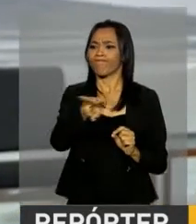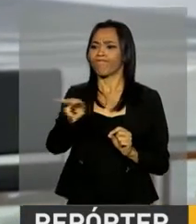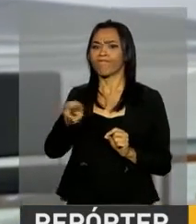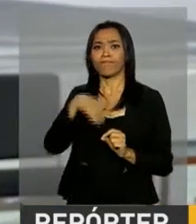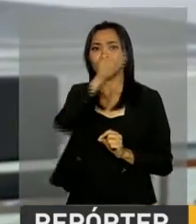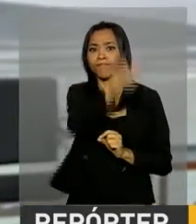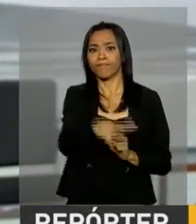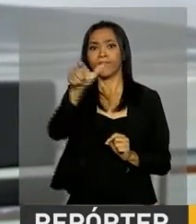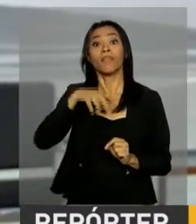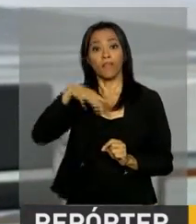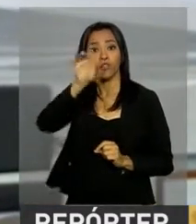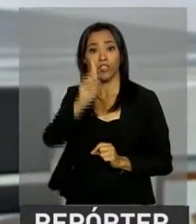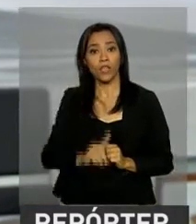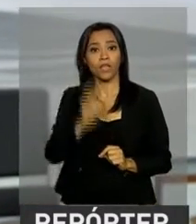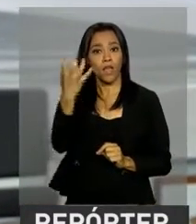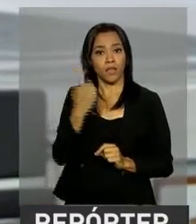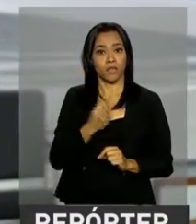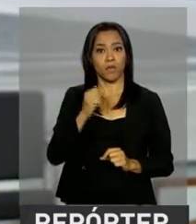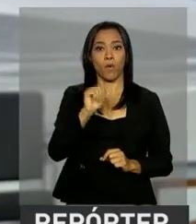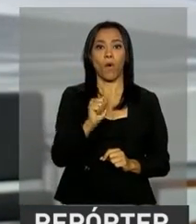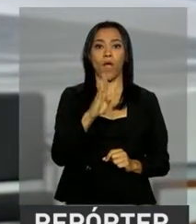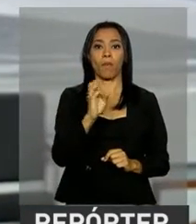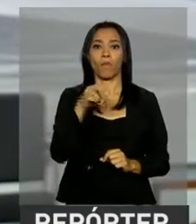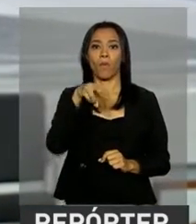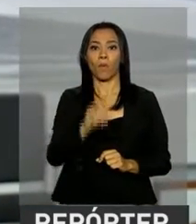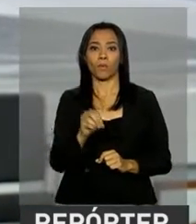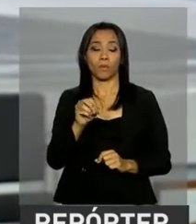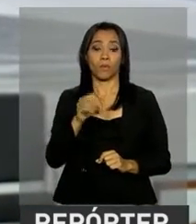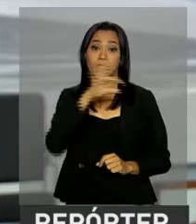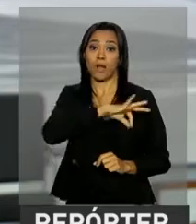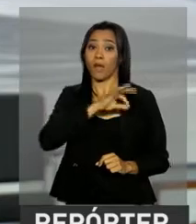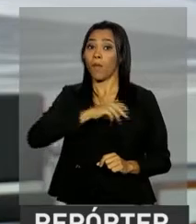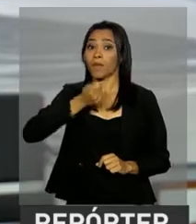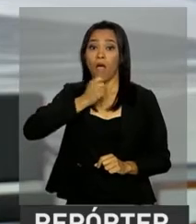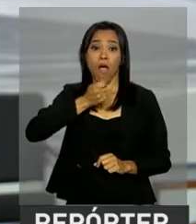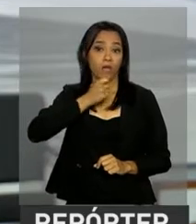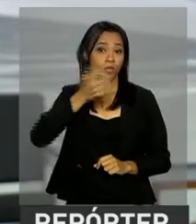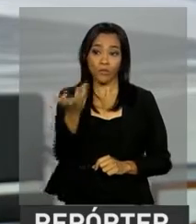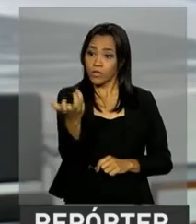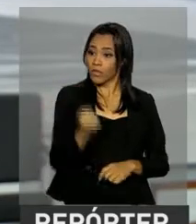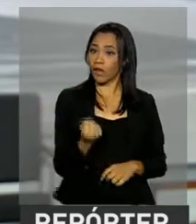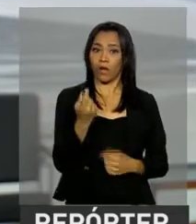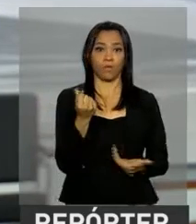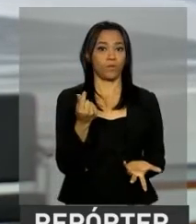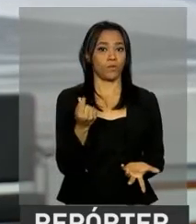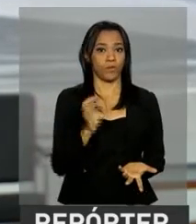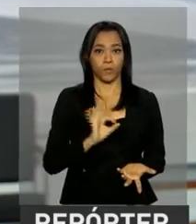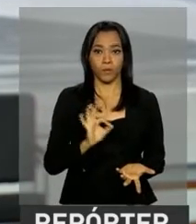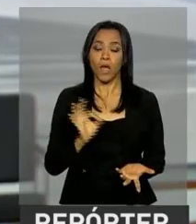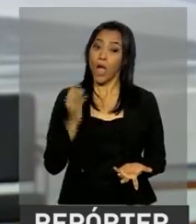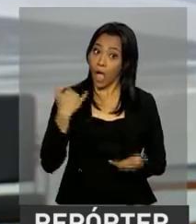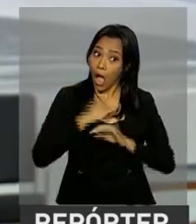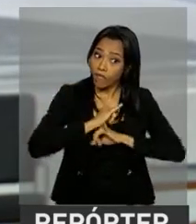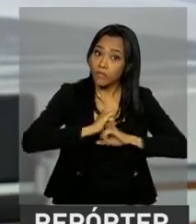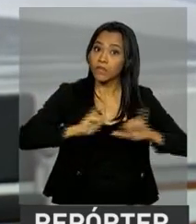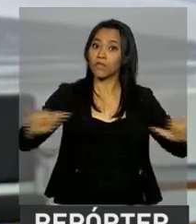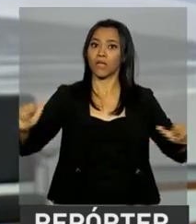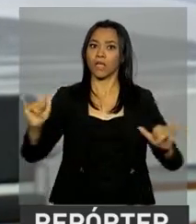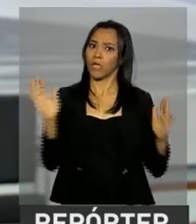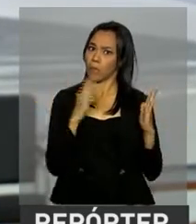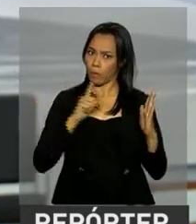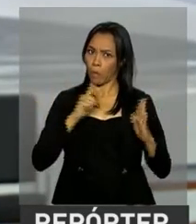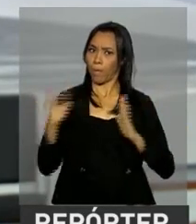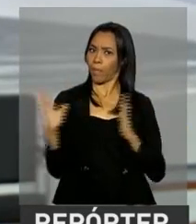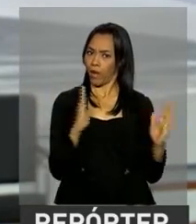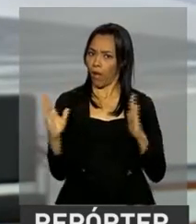ao abono salarial mas ainda não fizeram o saque do benefício informá-los então sobre o prazo para que eles compareçam